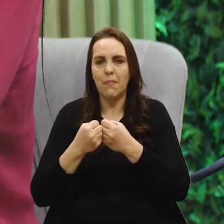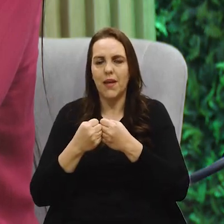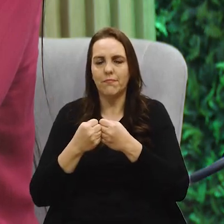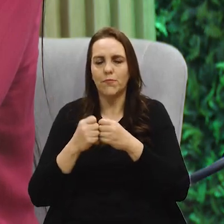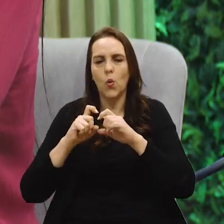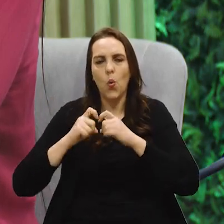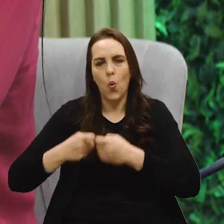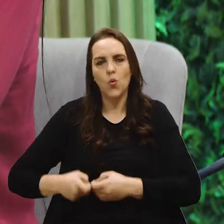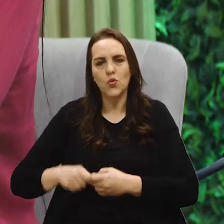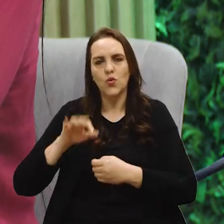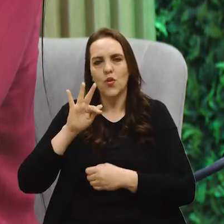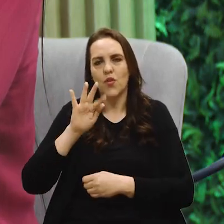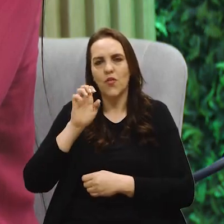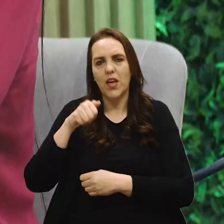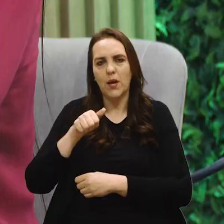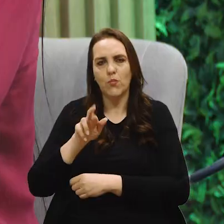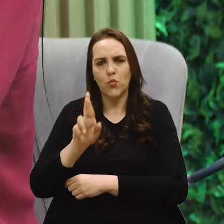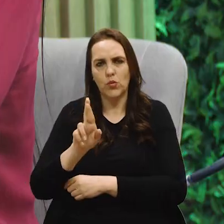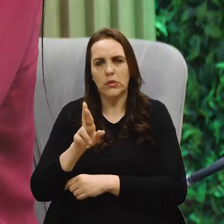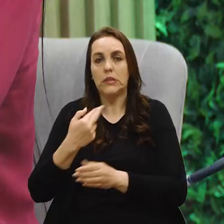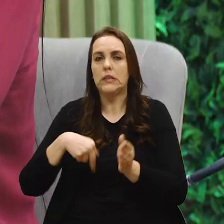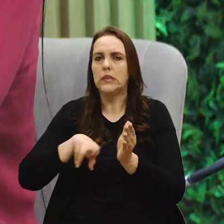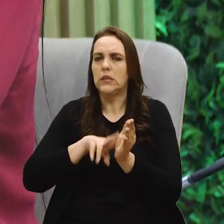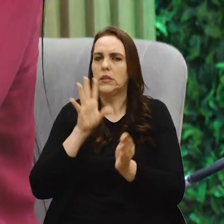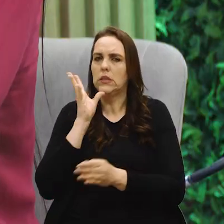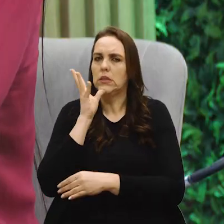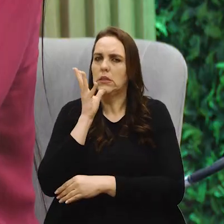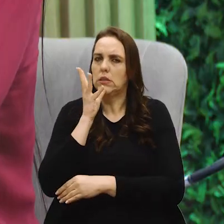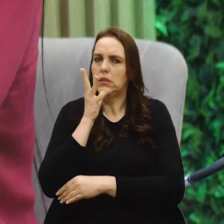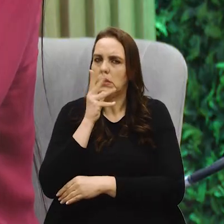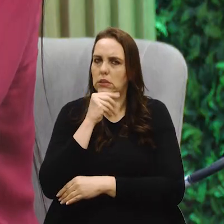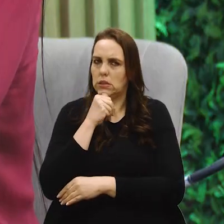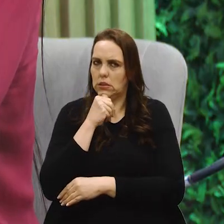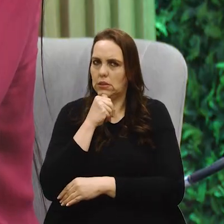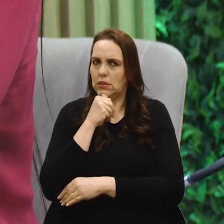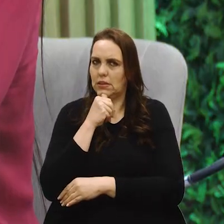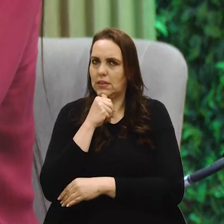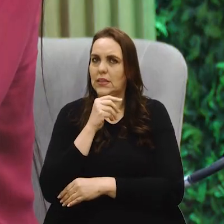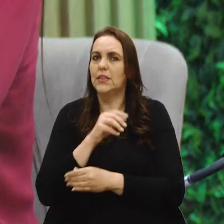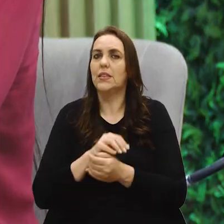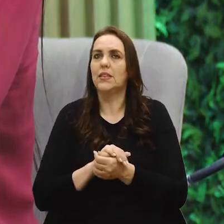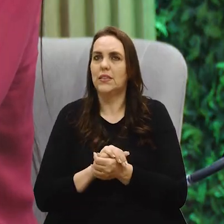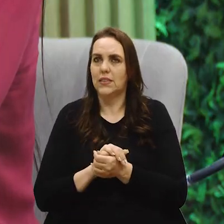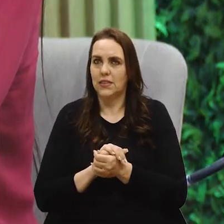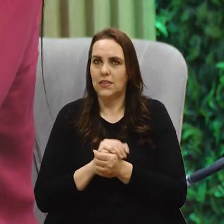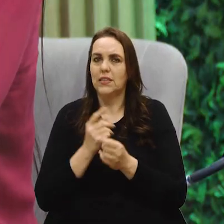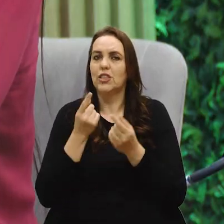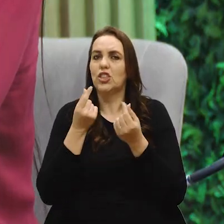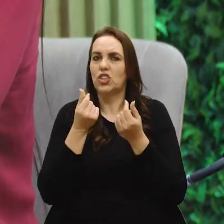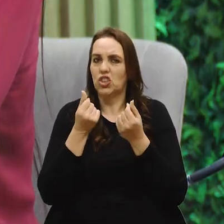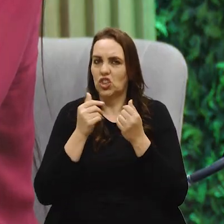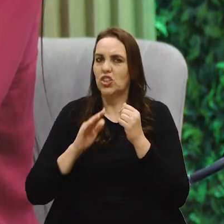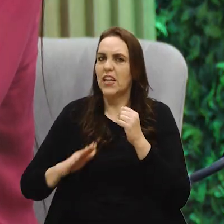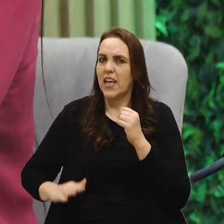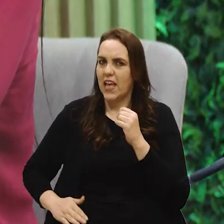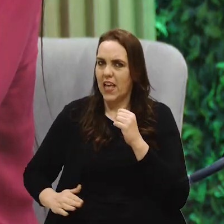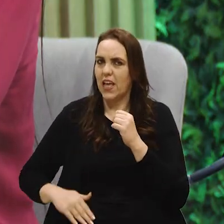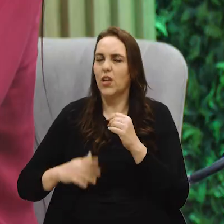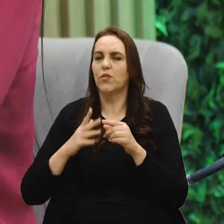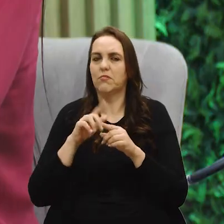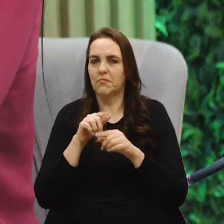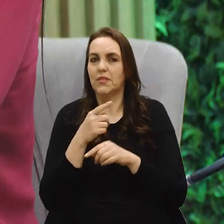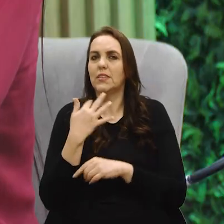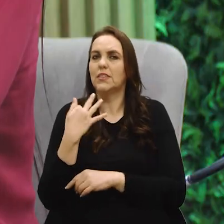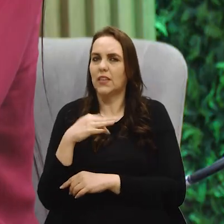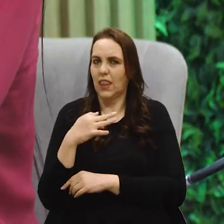o fêmur. E aí eu precisei de muito tempo para me recuperar. Muito tempo para se recuperar, dinheiro no bolso e muita